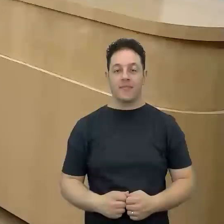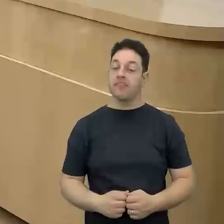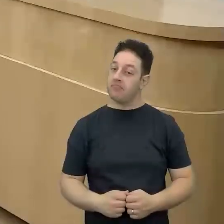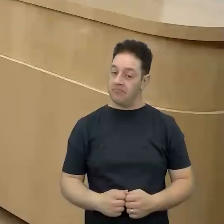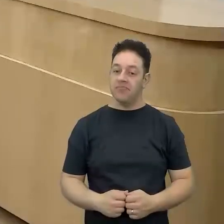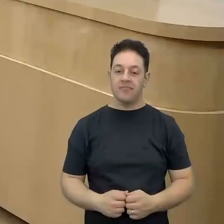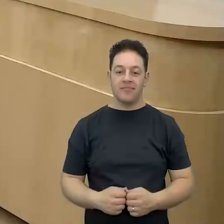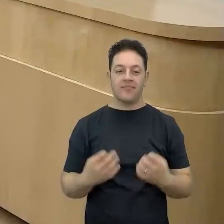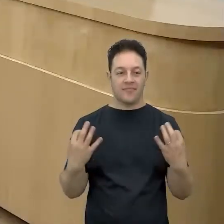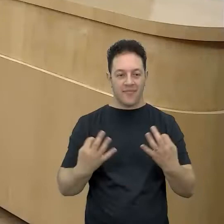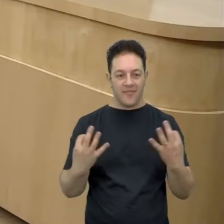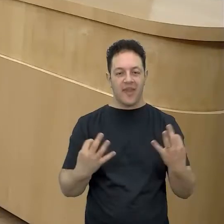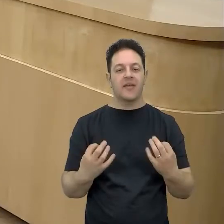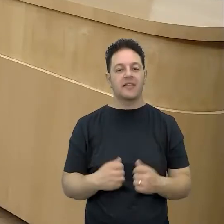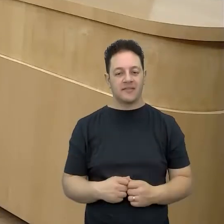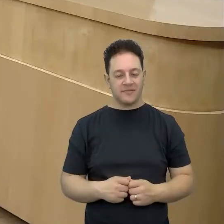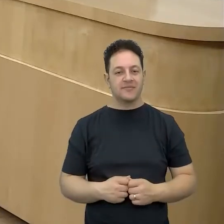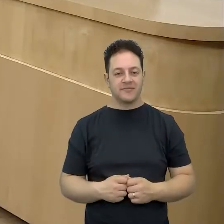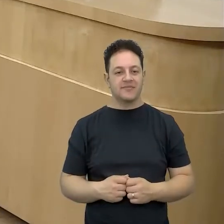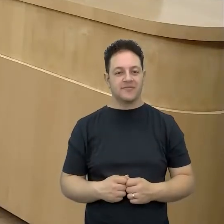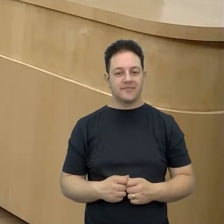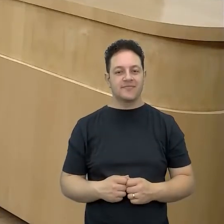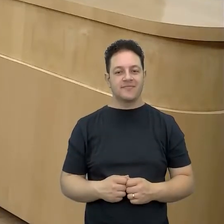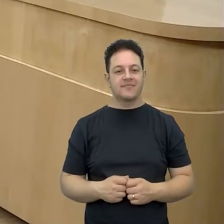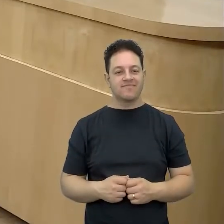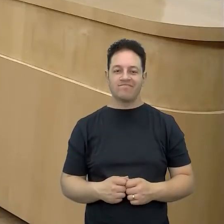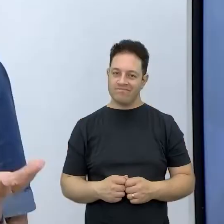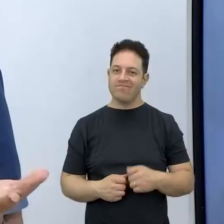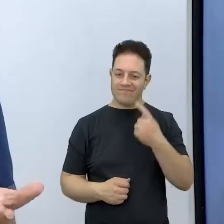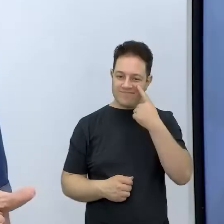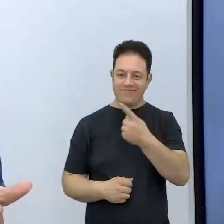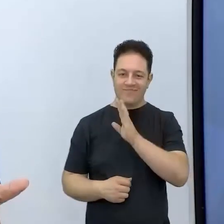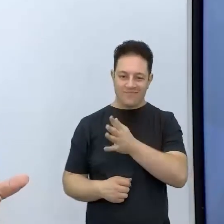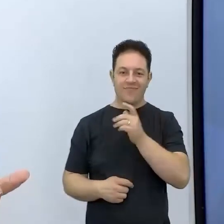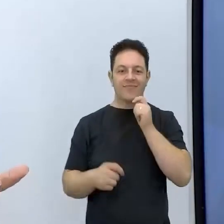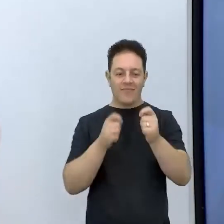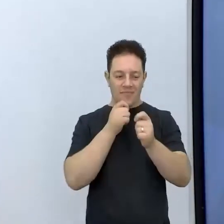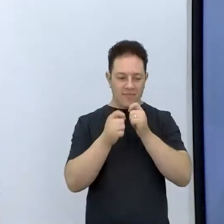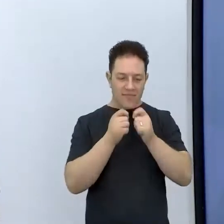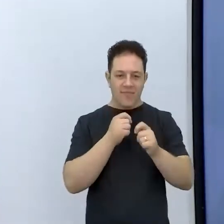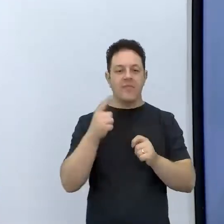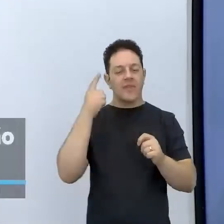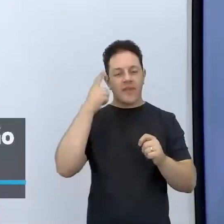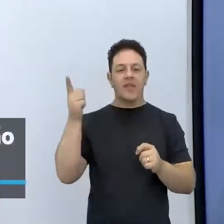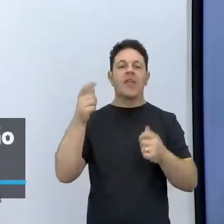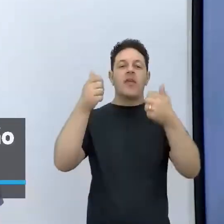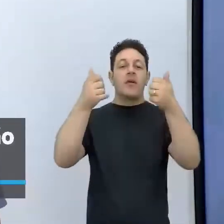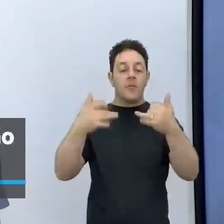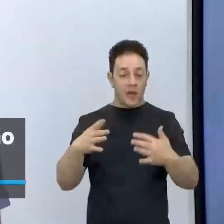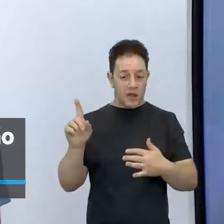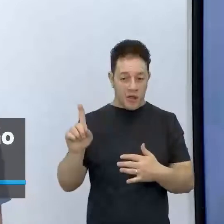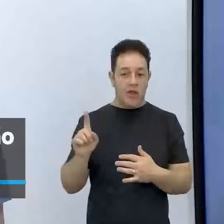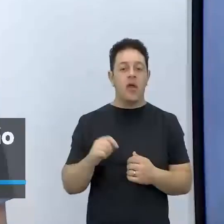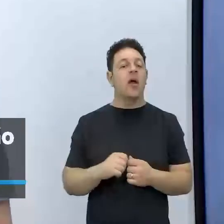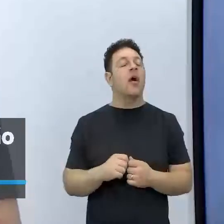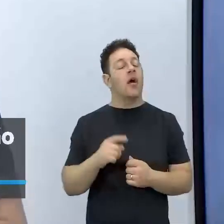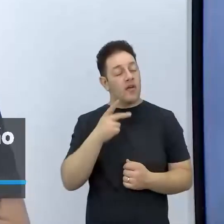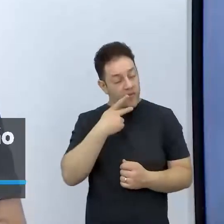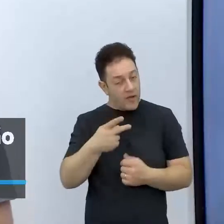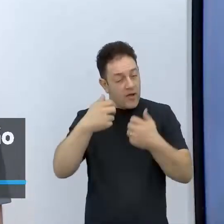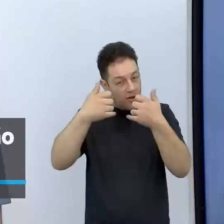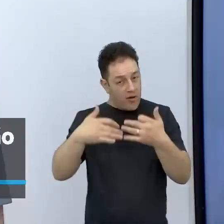Perfeito. Retomo o que ele disse na entrevista. É. Nós vimos, então, uma entrevista do Mano Brown, em que ele fala exatamente disso,